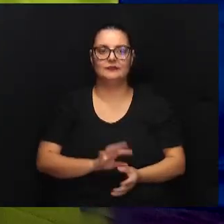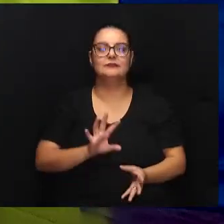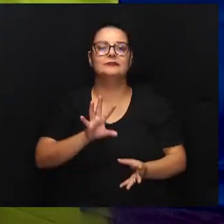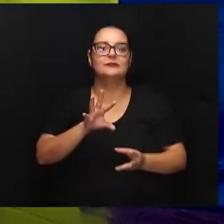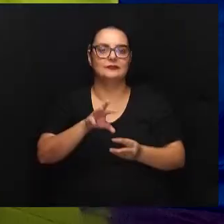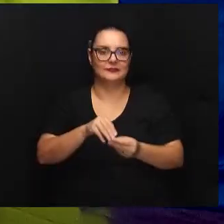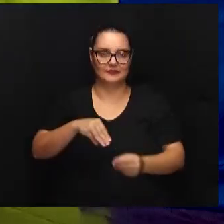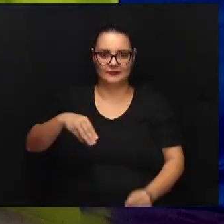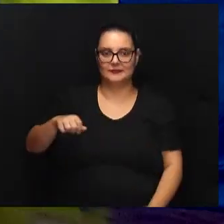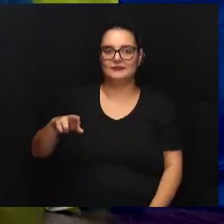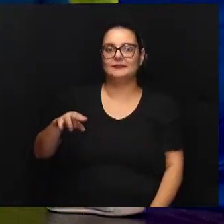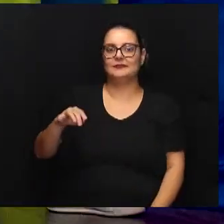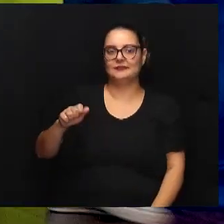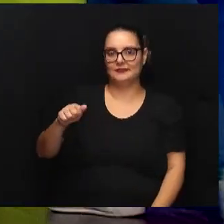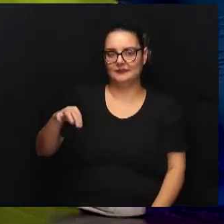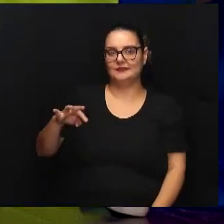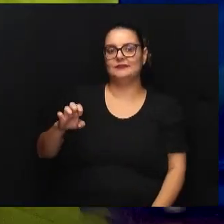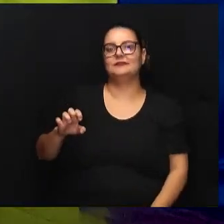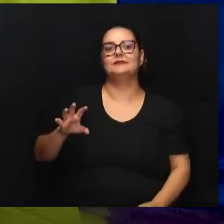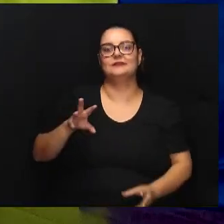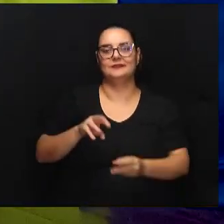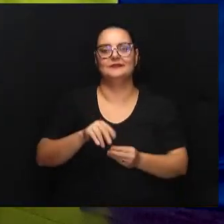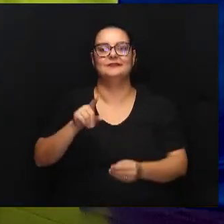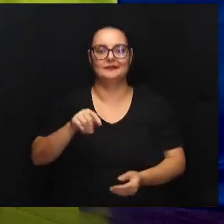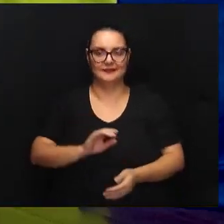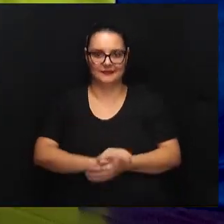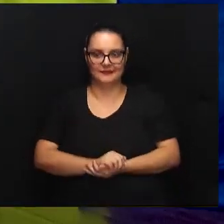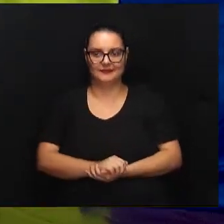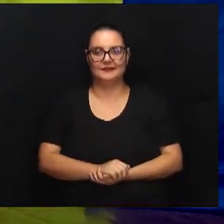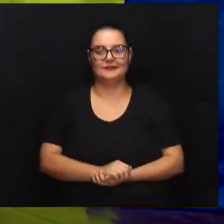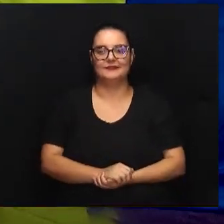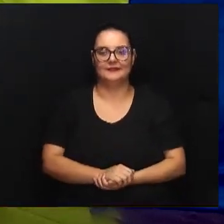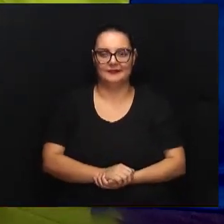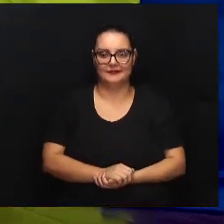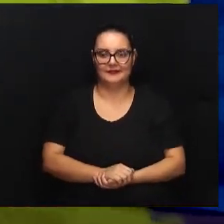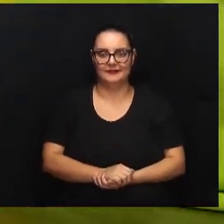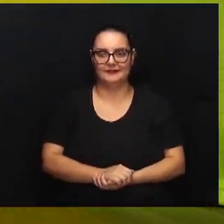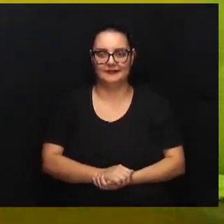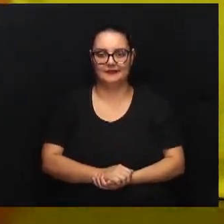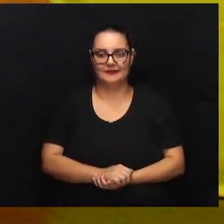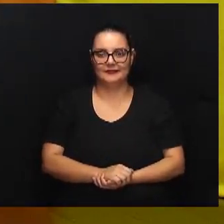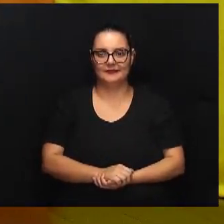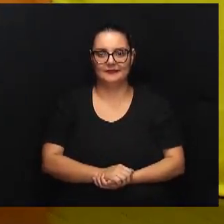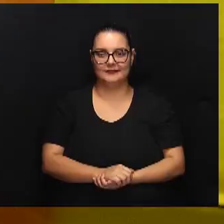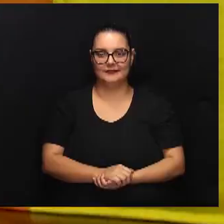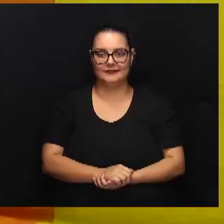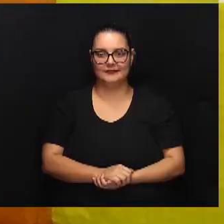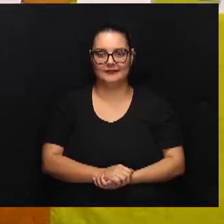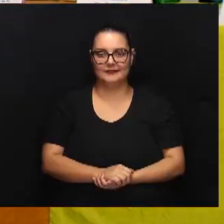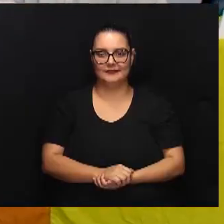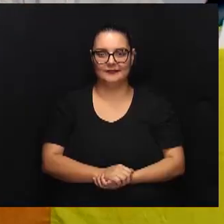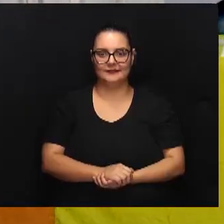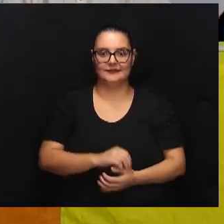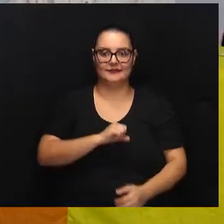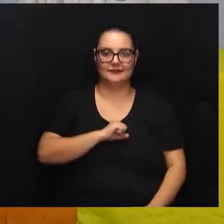Vou pedir para você ser um pouquinho mais sucinta que o Mariante. E é isso.